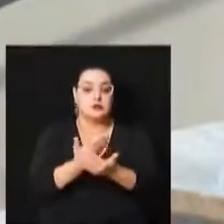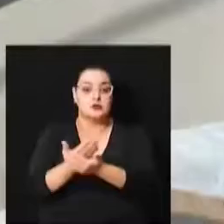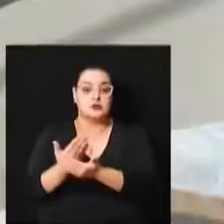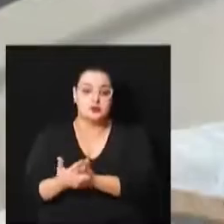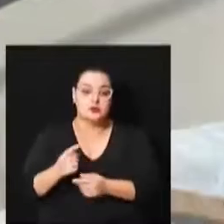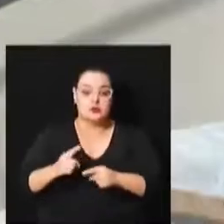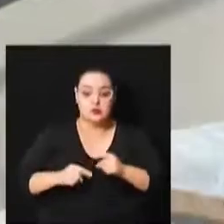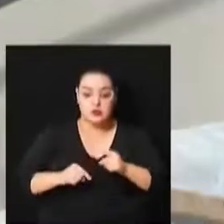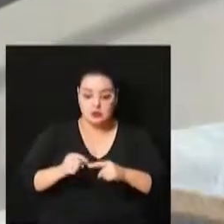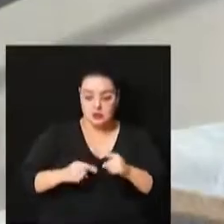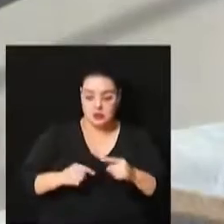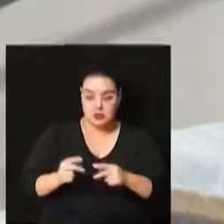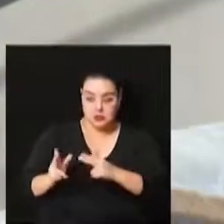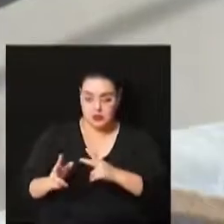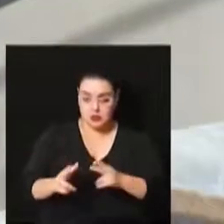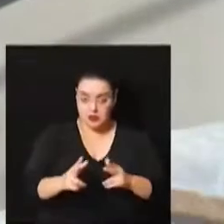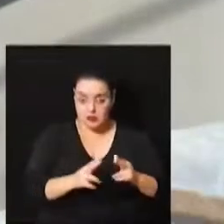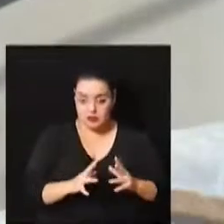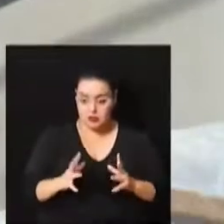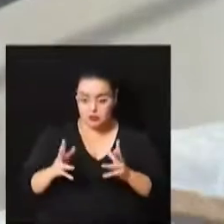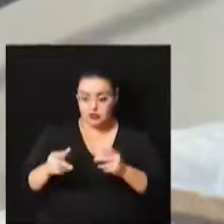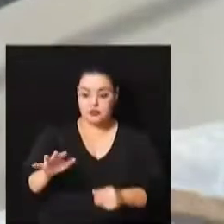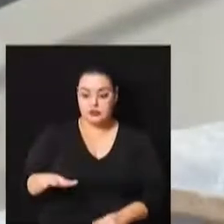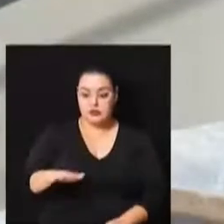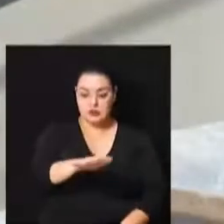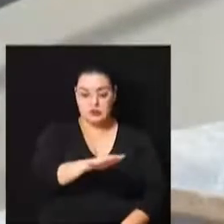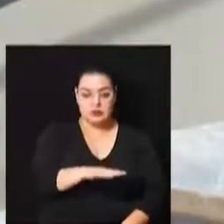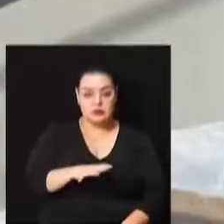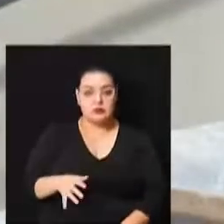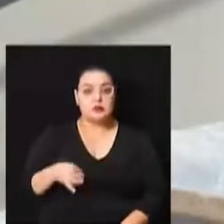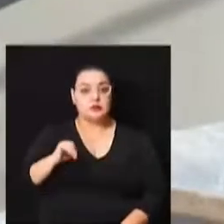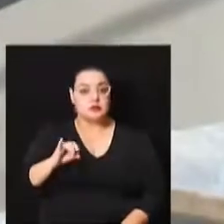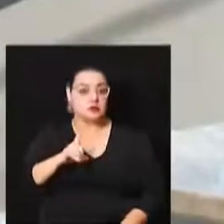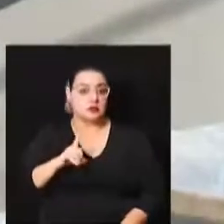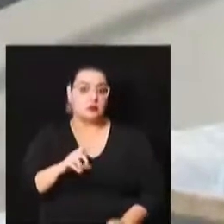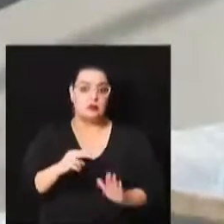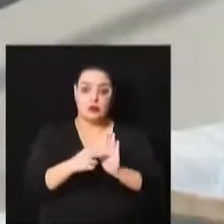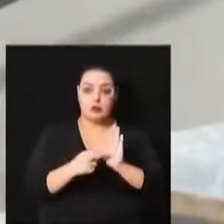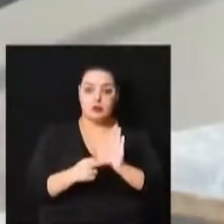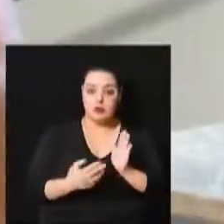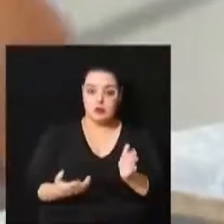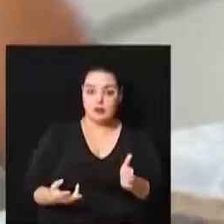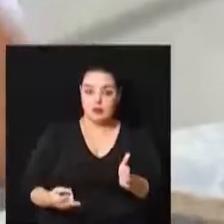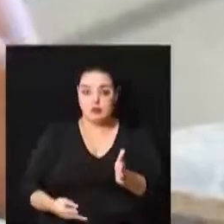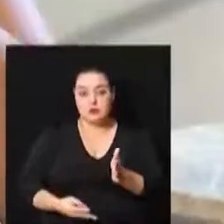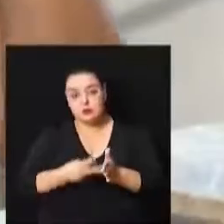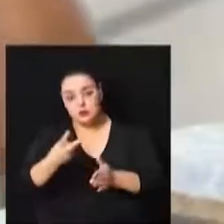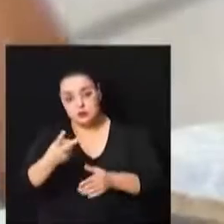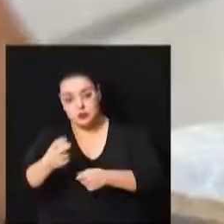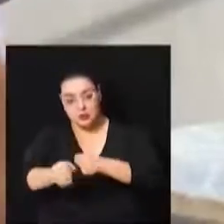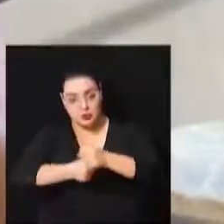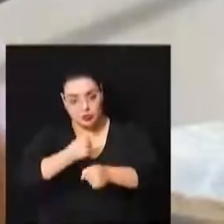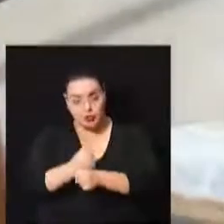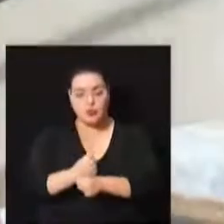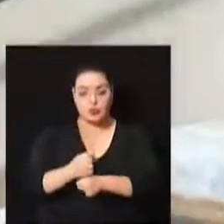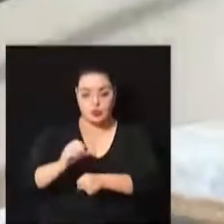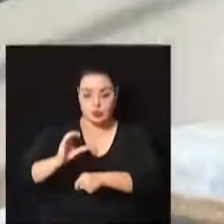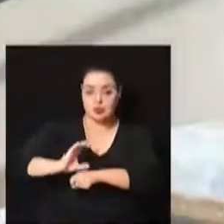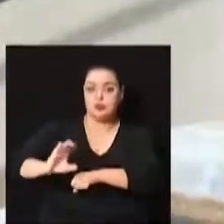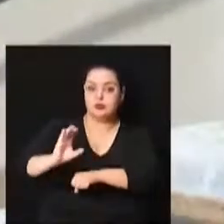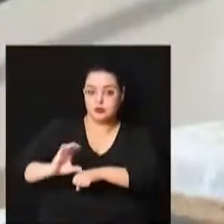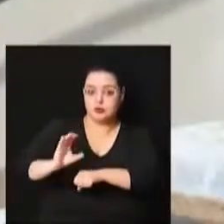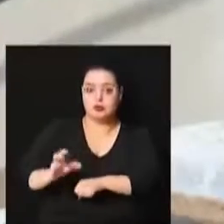estuda matérias comuns de todas essas áreas, e se você tem uma boa nota, você entra no segundo ano desses cursos, dos cursos